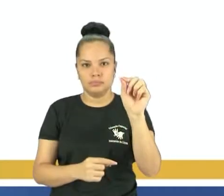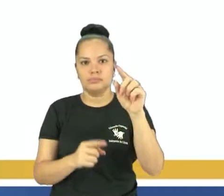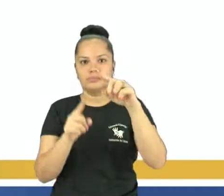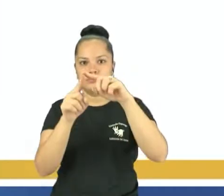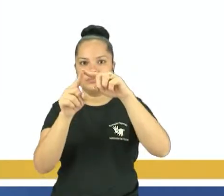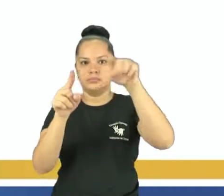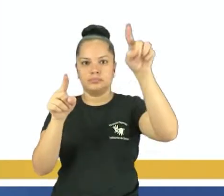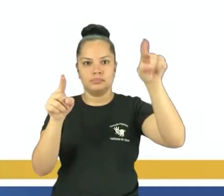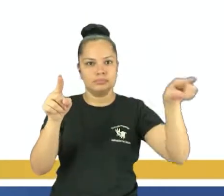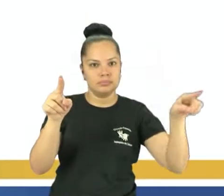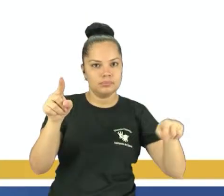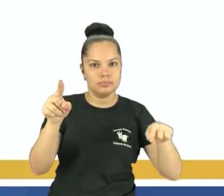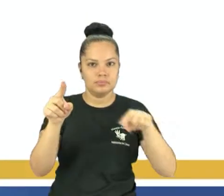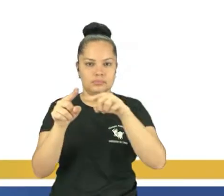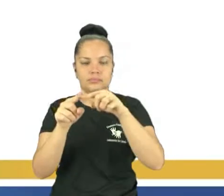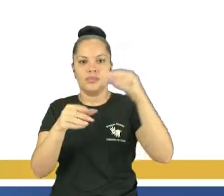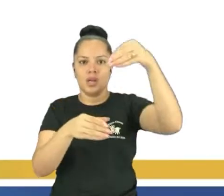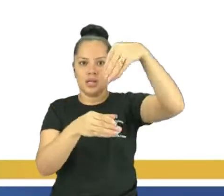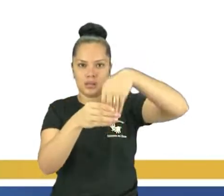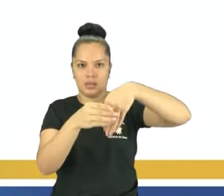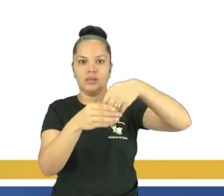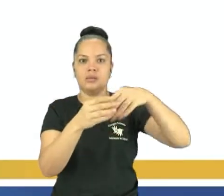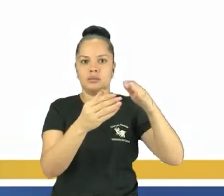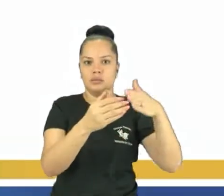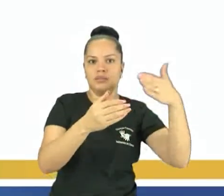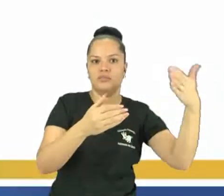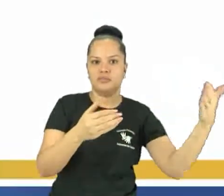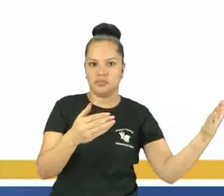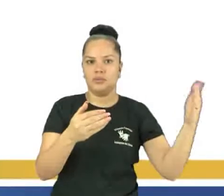e o que é um ângulo externo, né, a esse polígono.